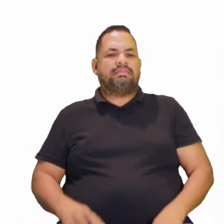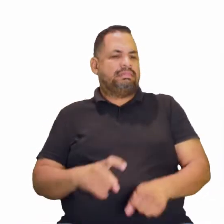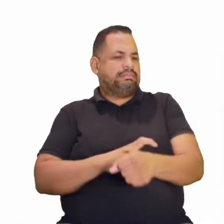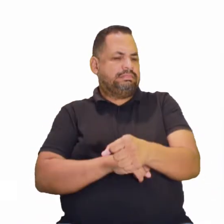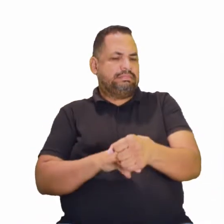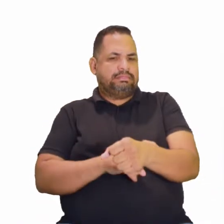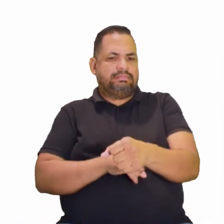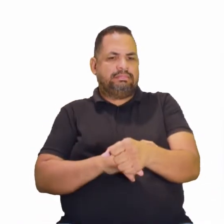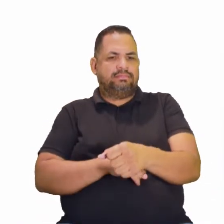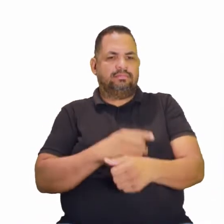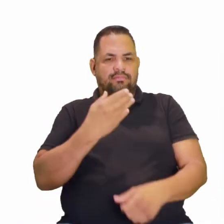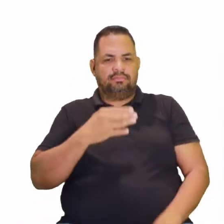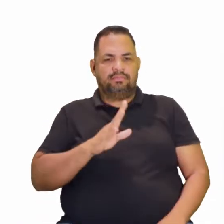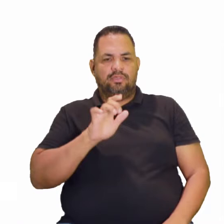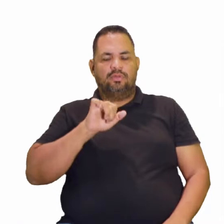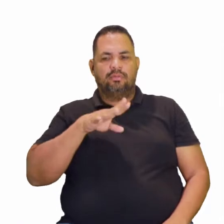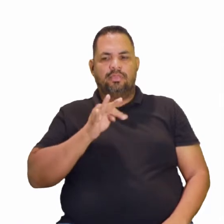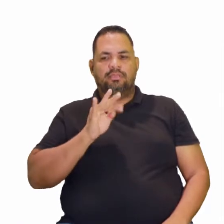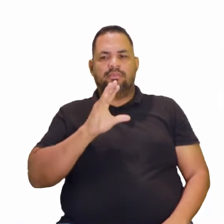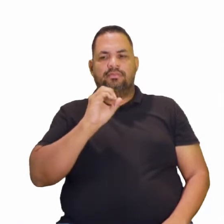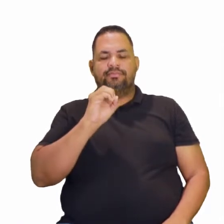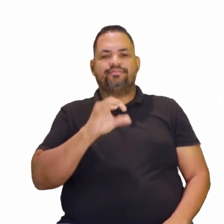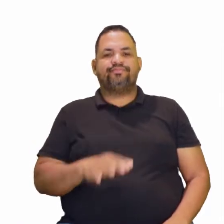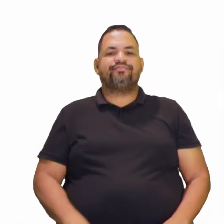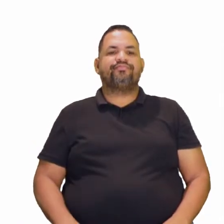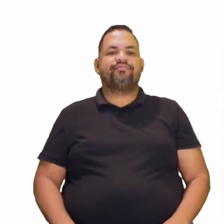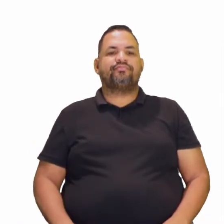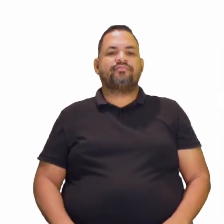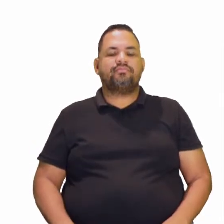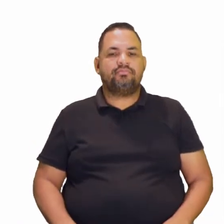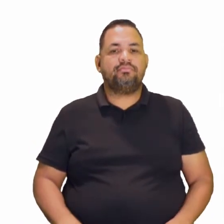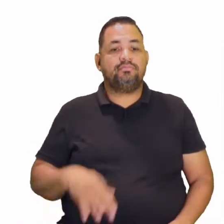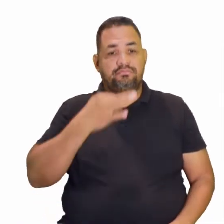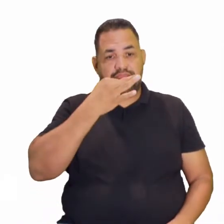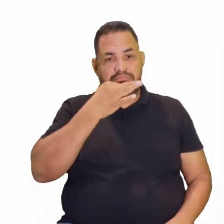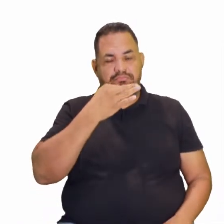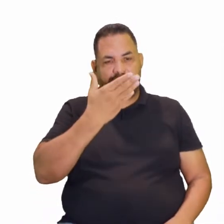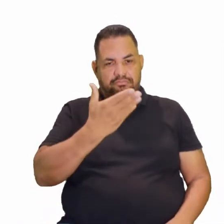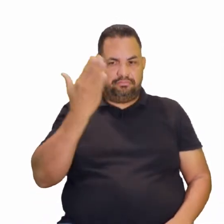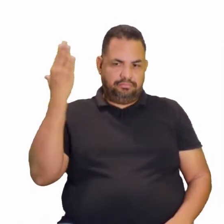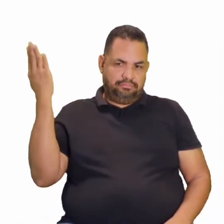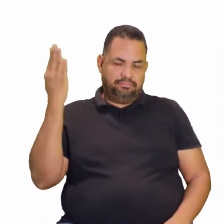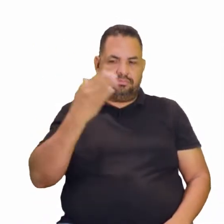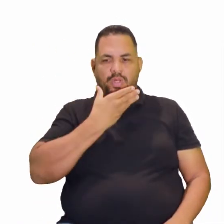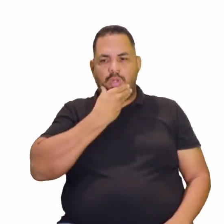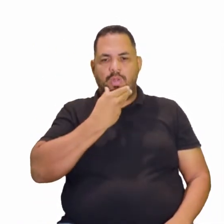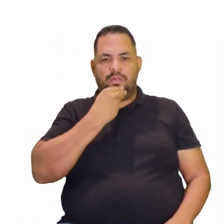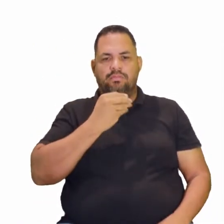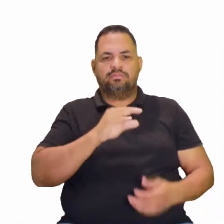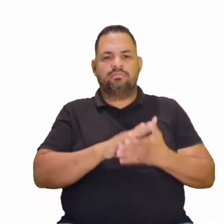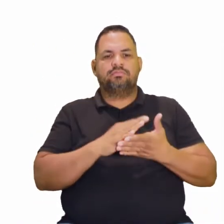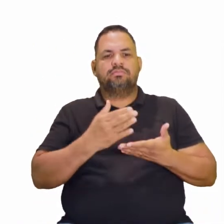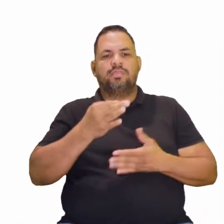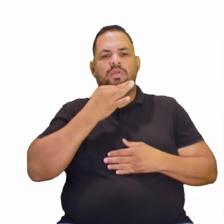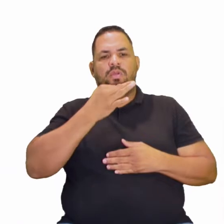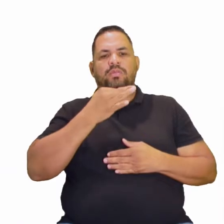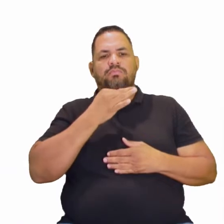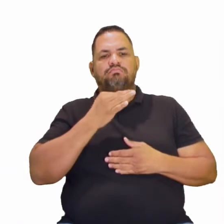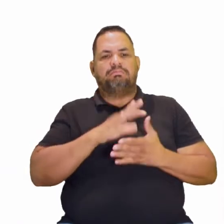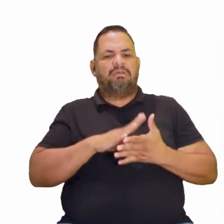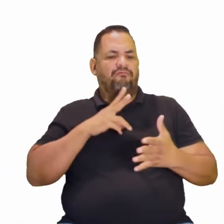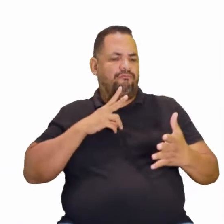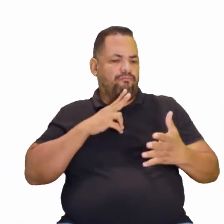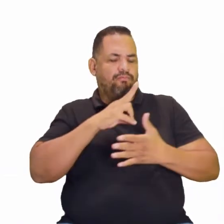raivosamente, né? Monteiro Lobato. Monteiro Lobato. Então foi ele o crítico, né? Foi ele que fez a maior crítica mais